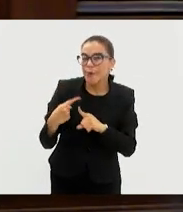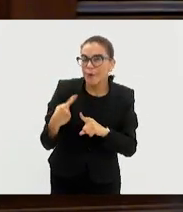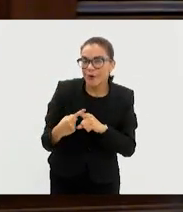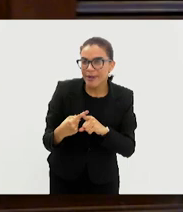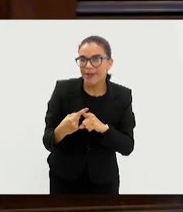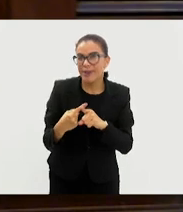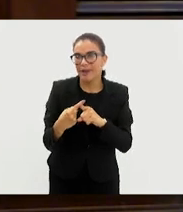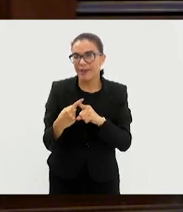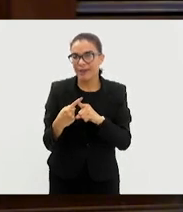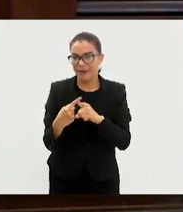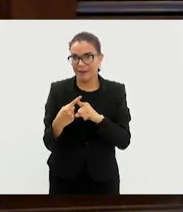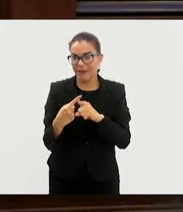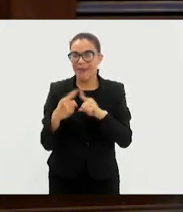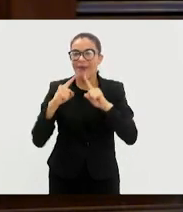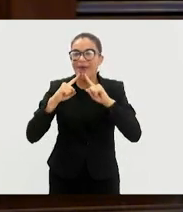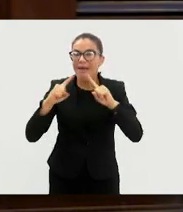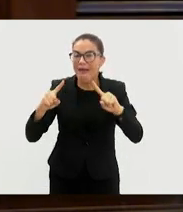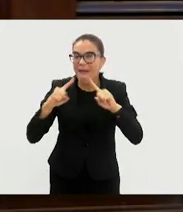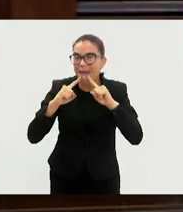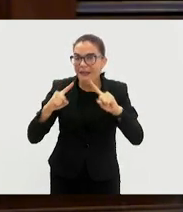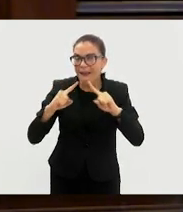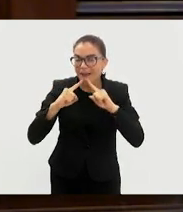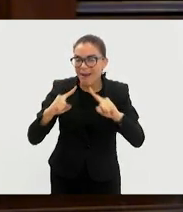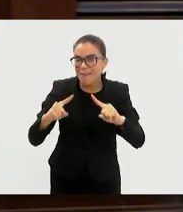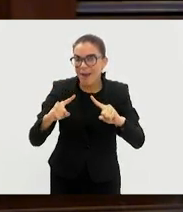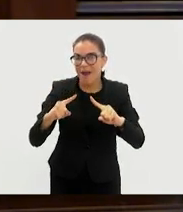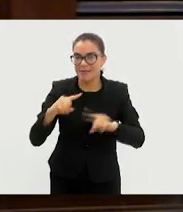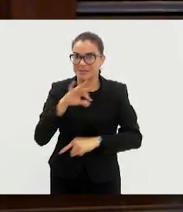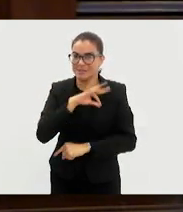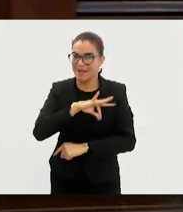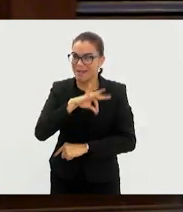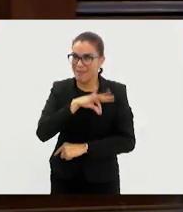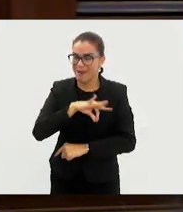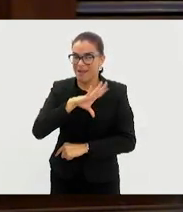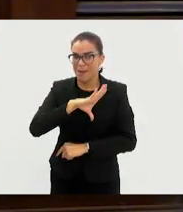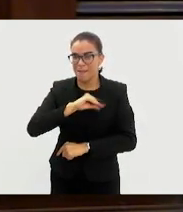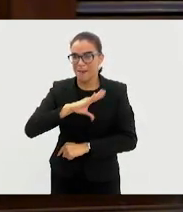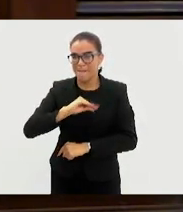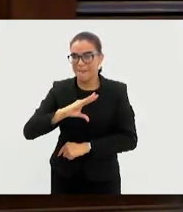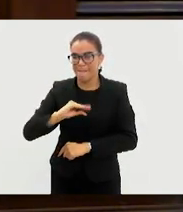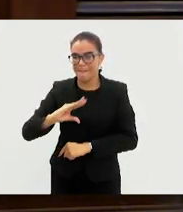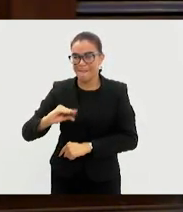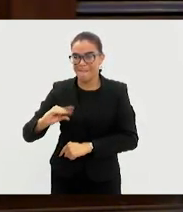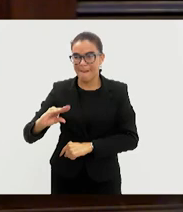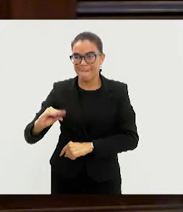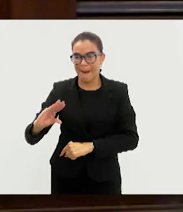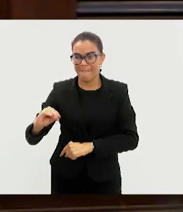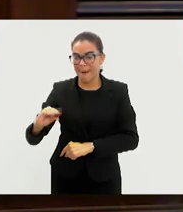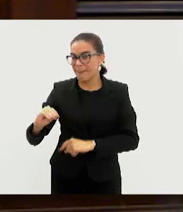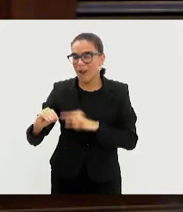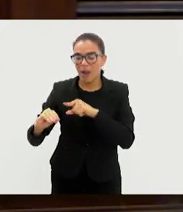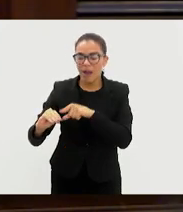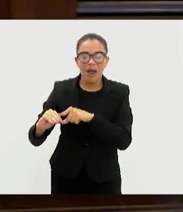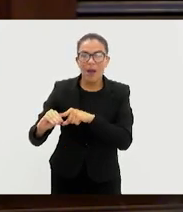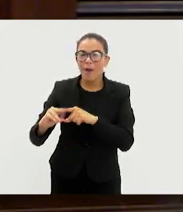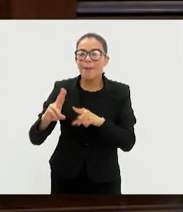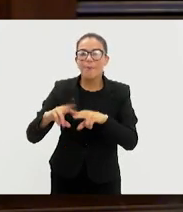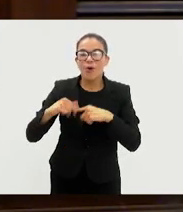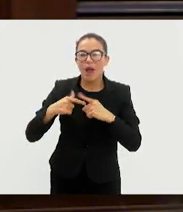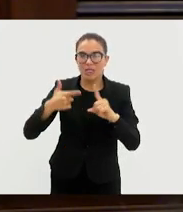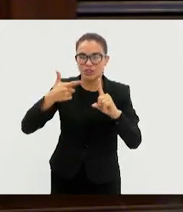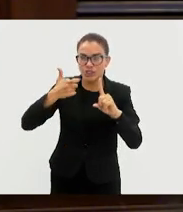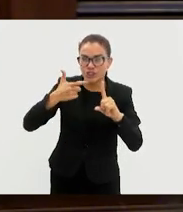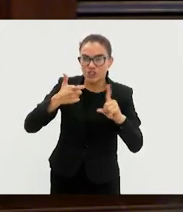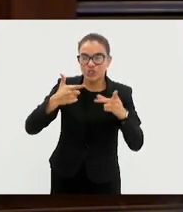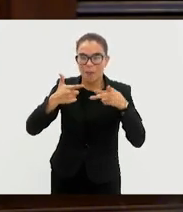manifestações eram reprimidas, como se diz em linguagem popular, com tiro, porrada e